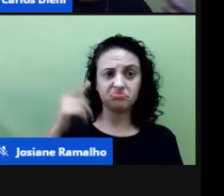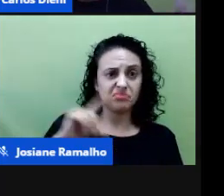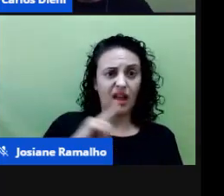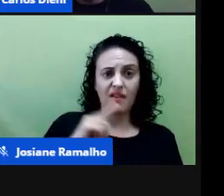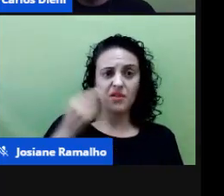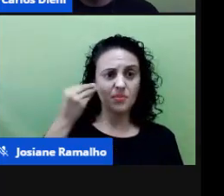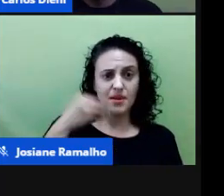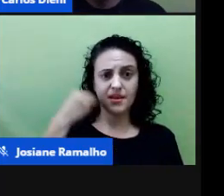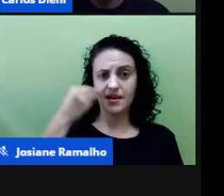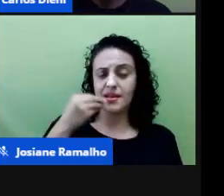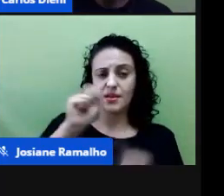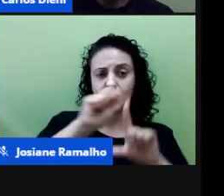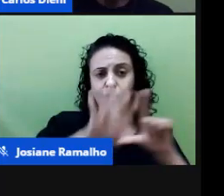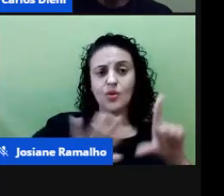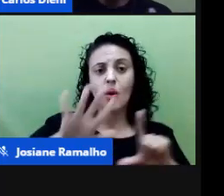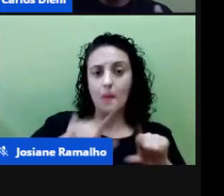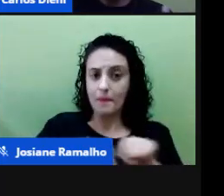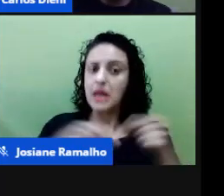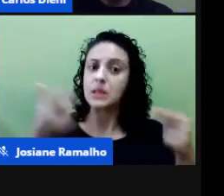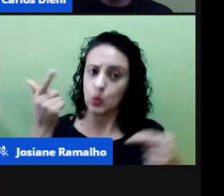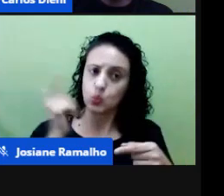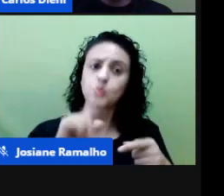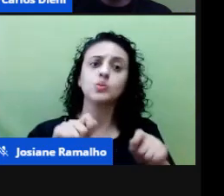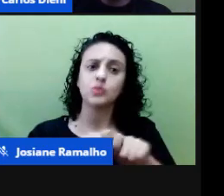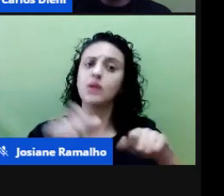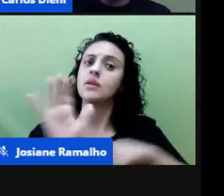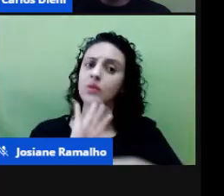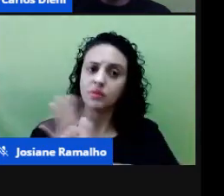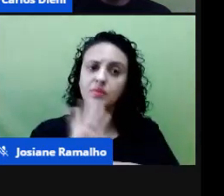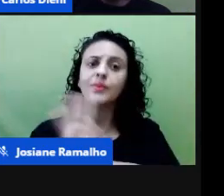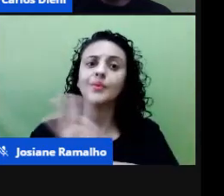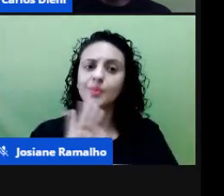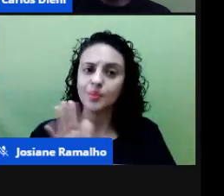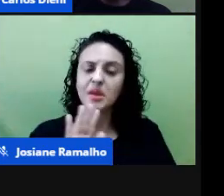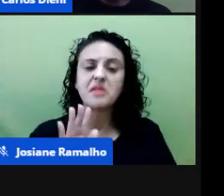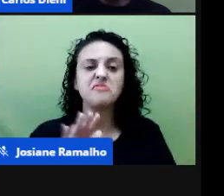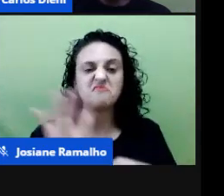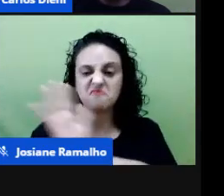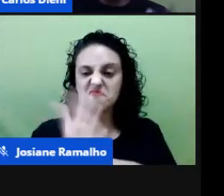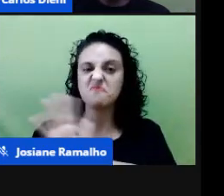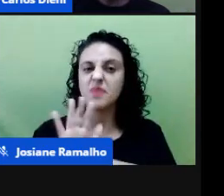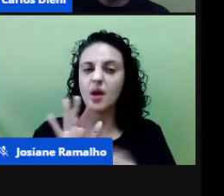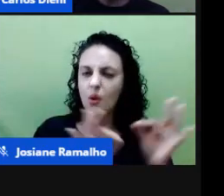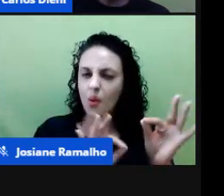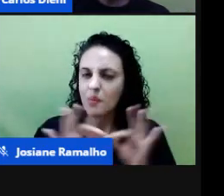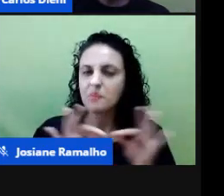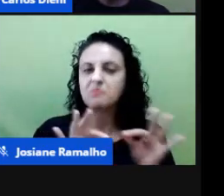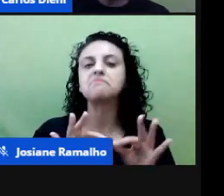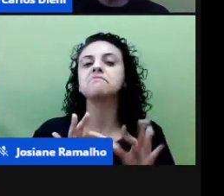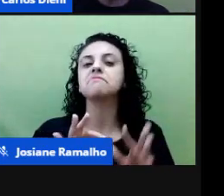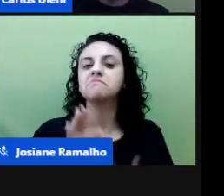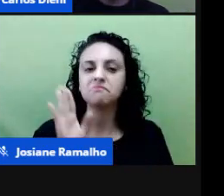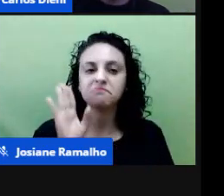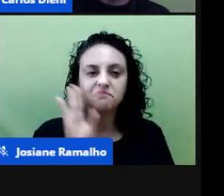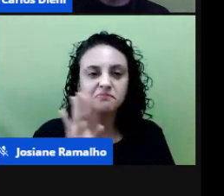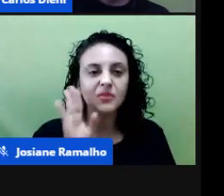muito legal esse filme. E em breve a gente vai passar ele na TV Educativa, se tudo